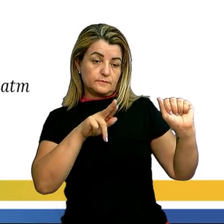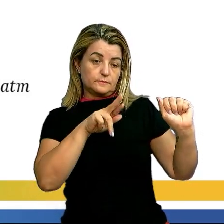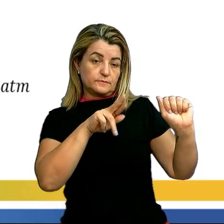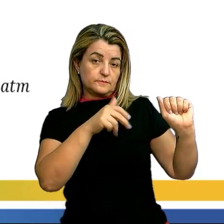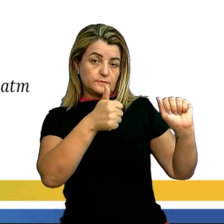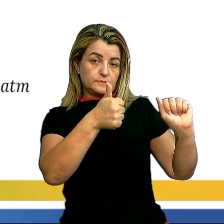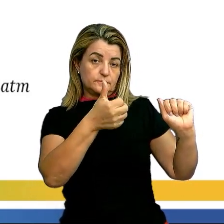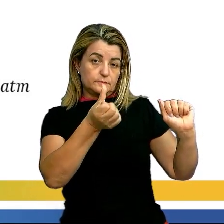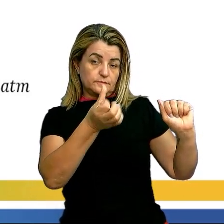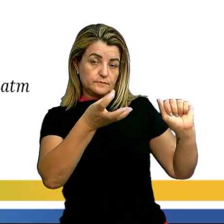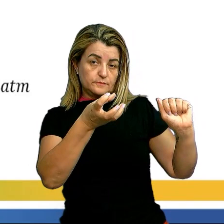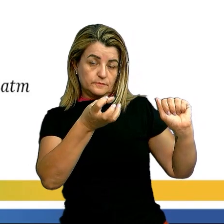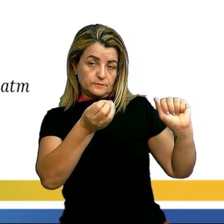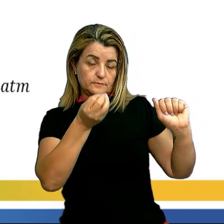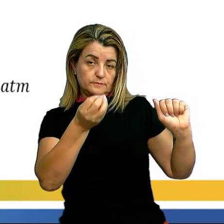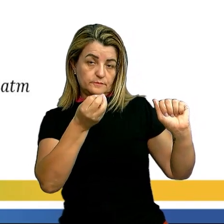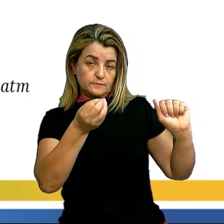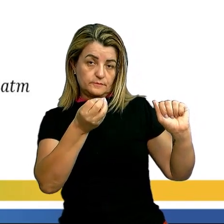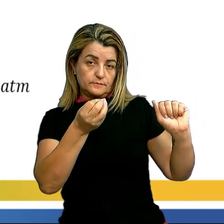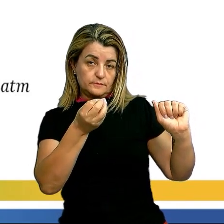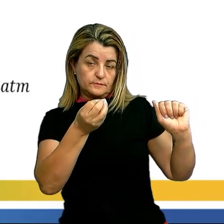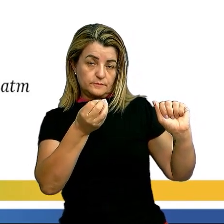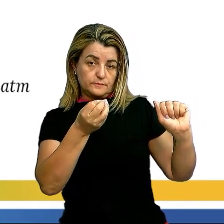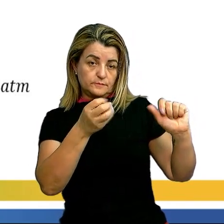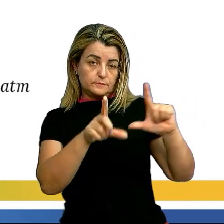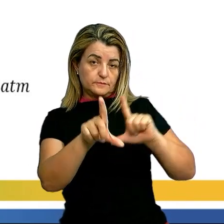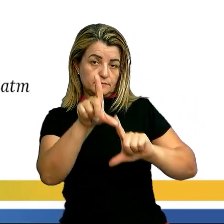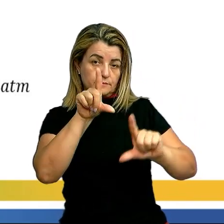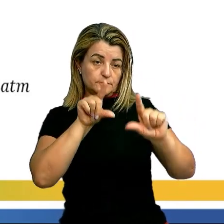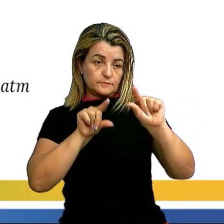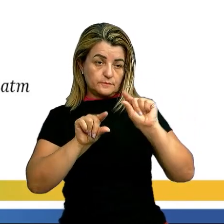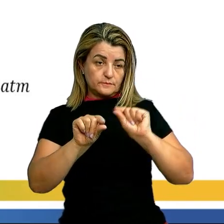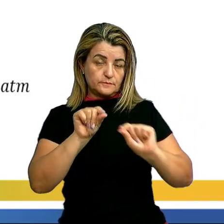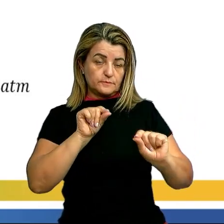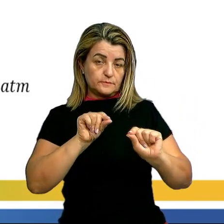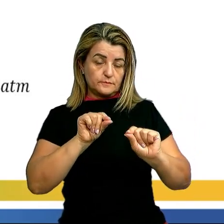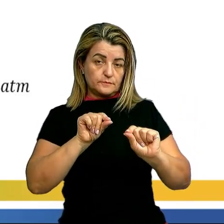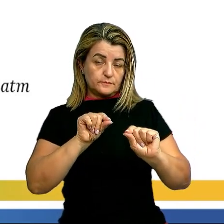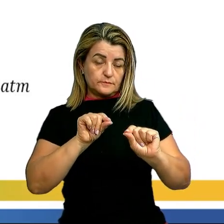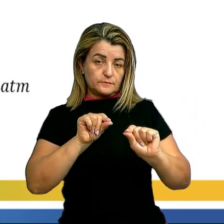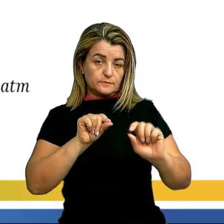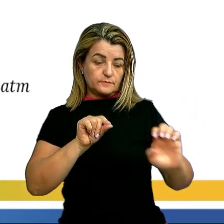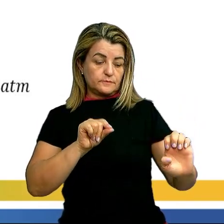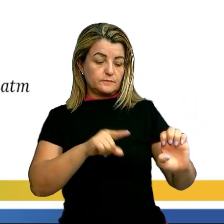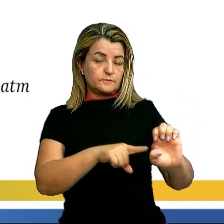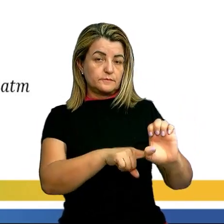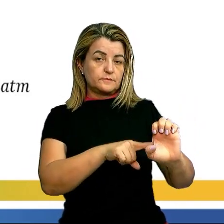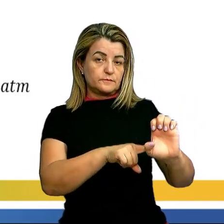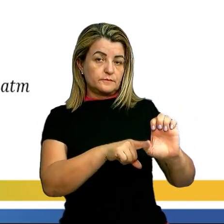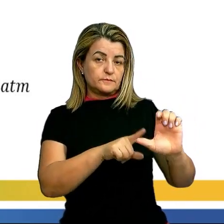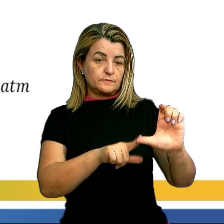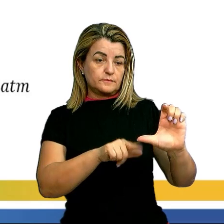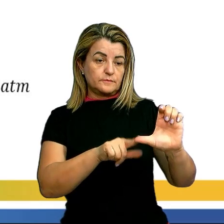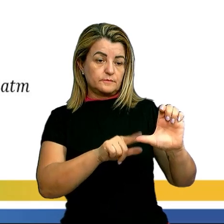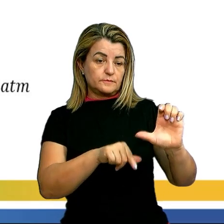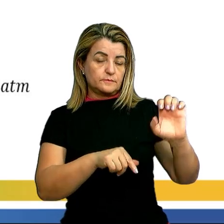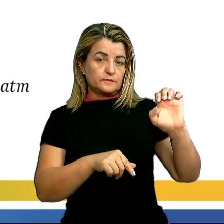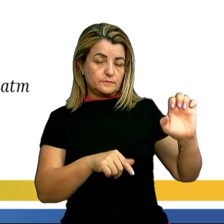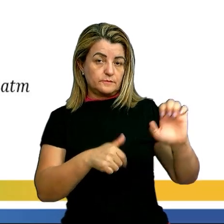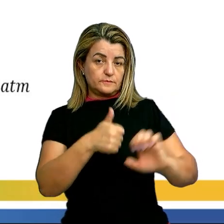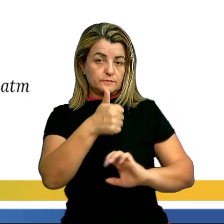a 160, portanto, a alternativa correta é a alternativa E,